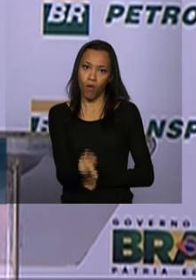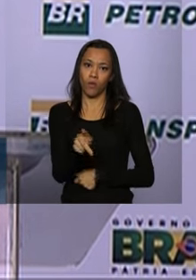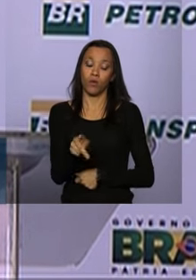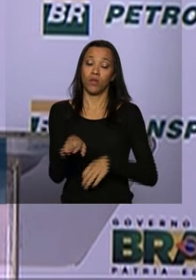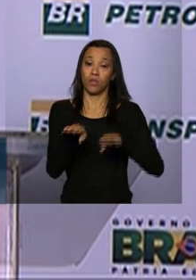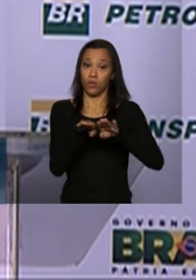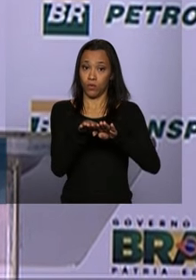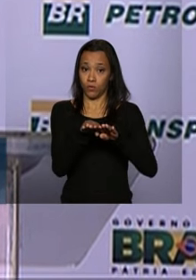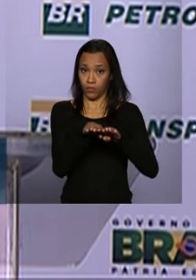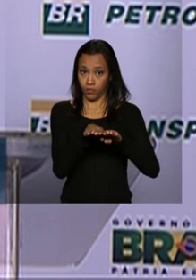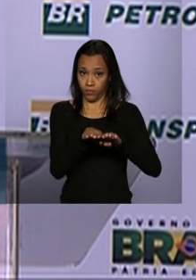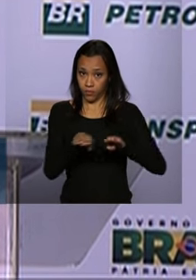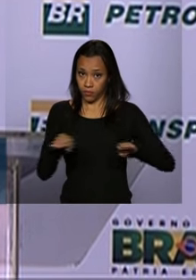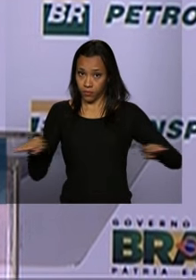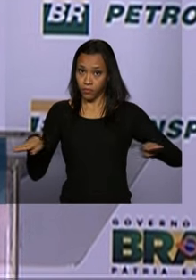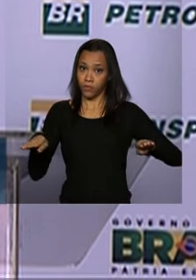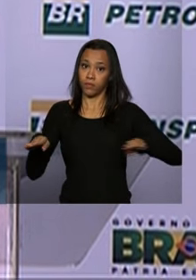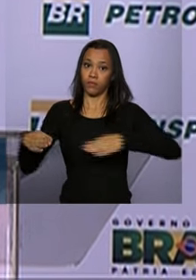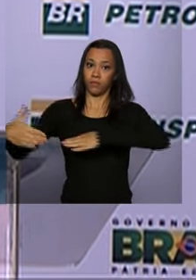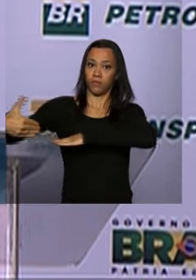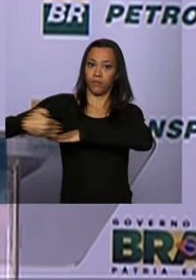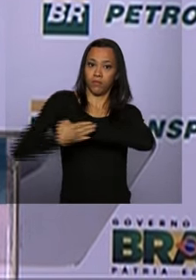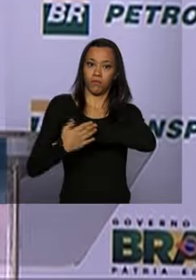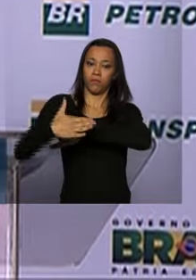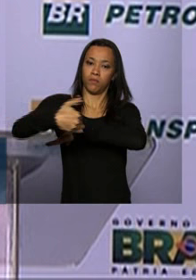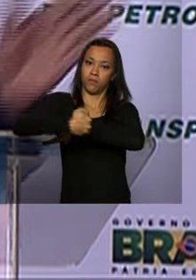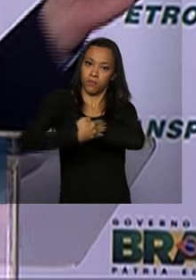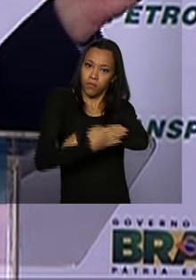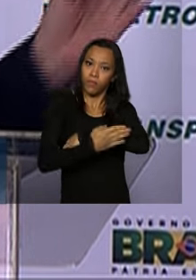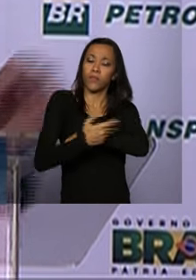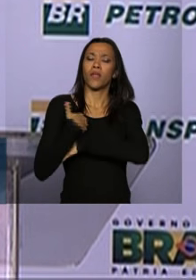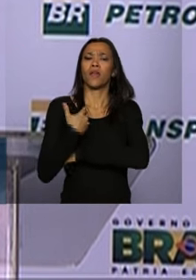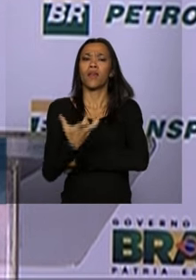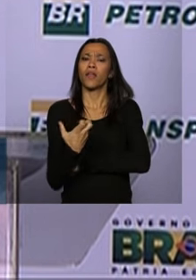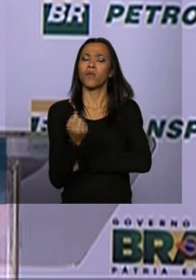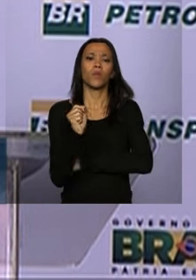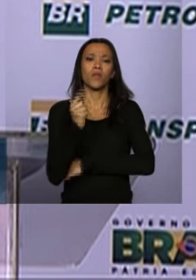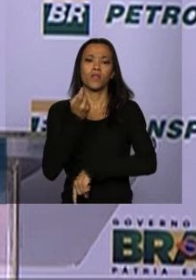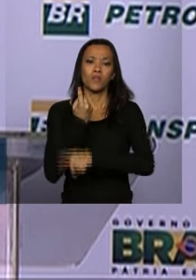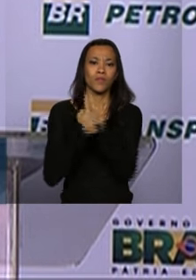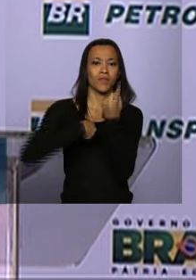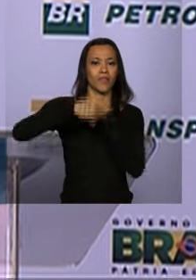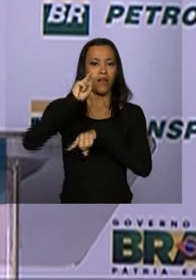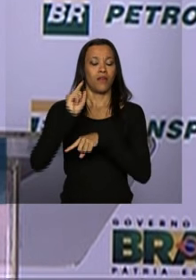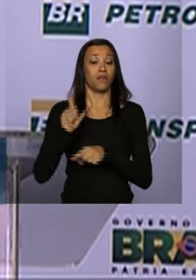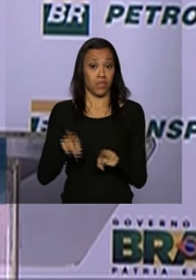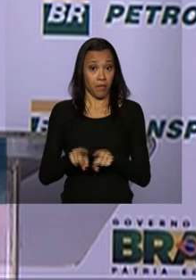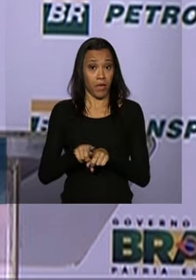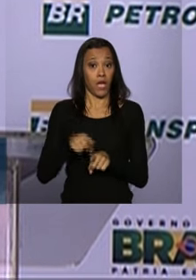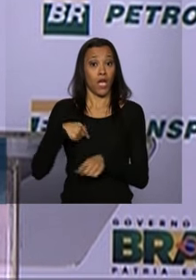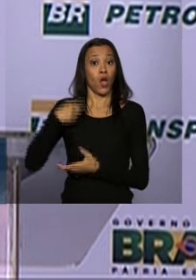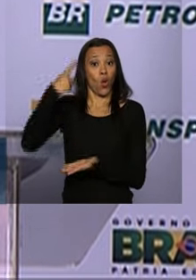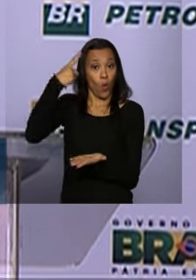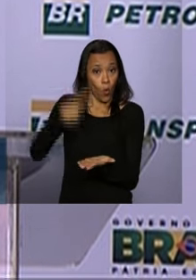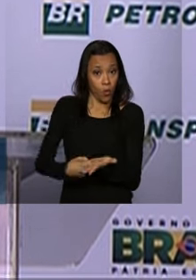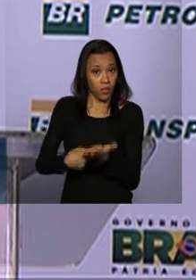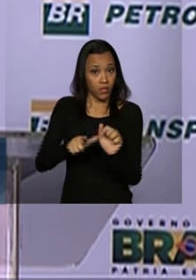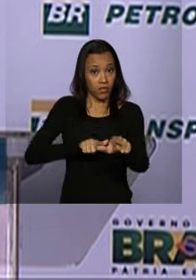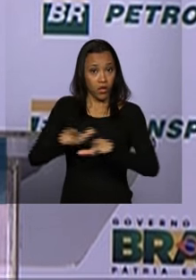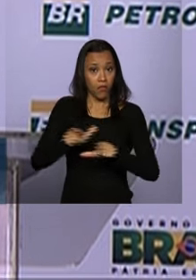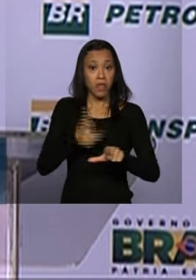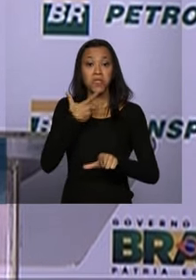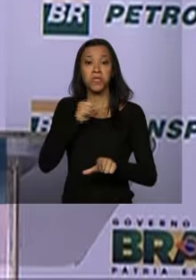caminho e, a partir desse momento, teremos sucesso. Teremos o compromisso do nosso presidente da Petrobras de um